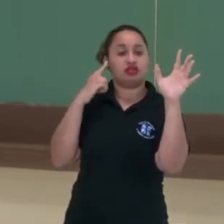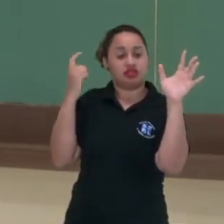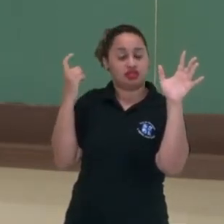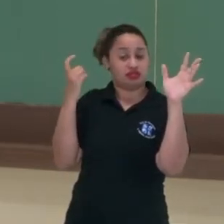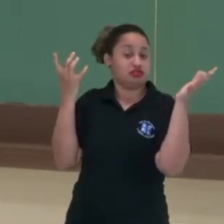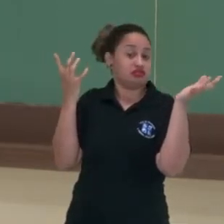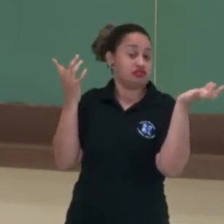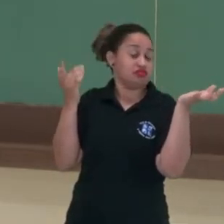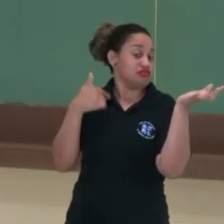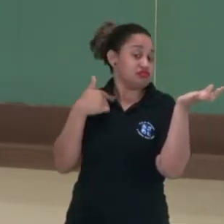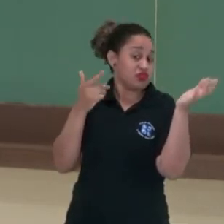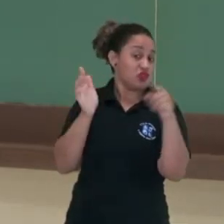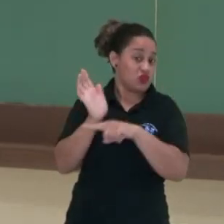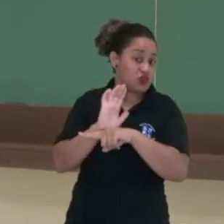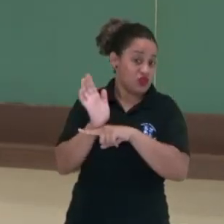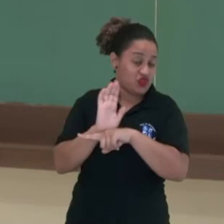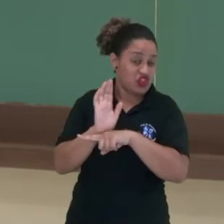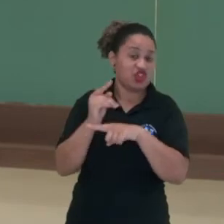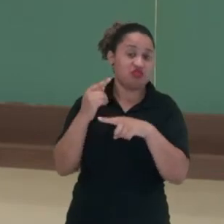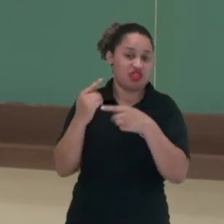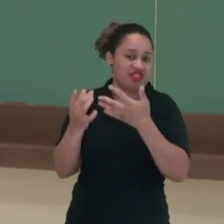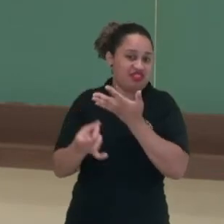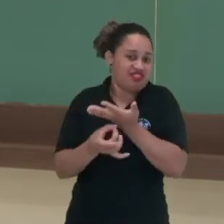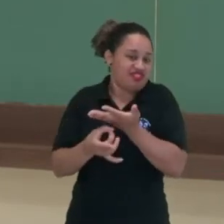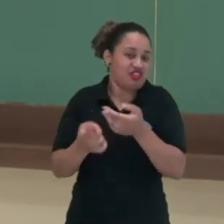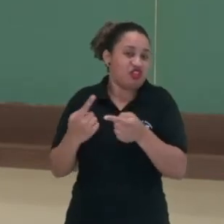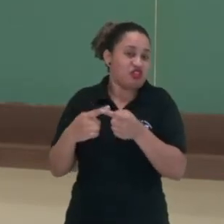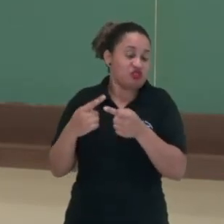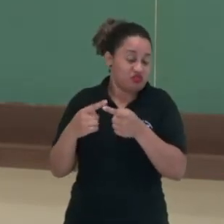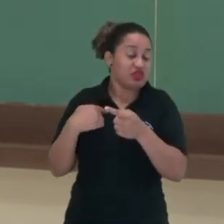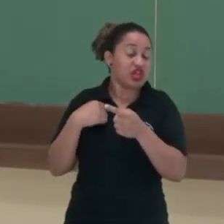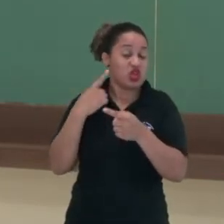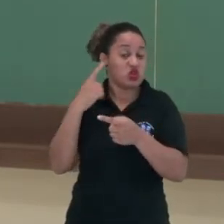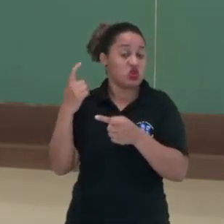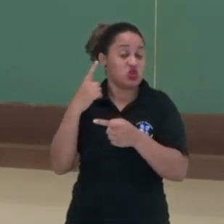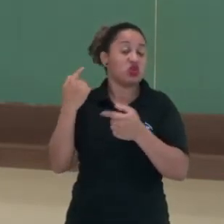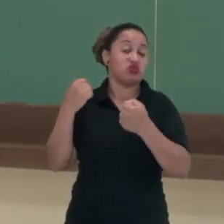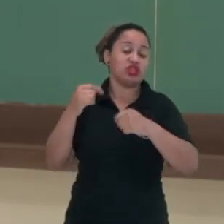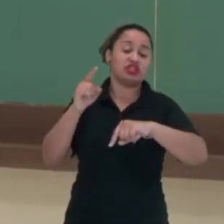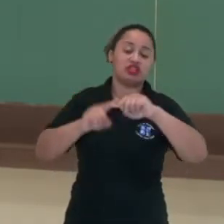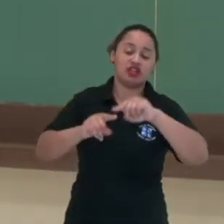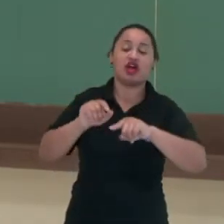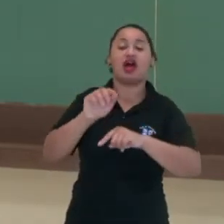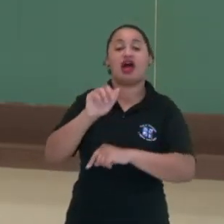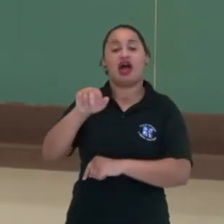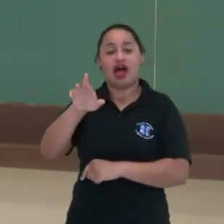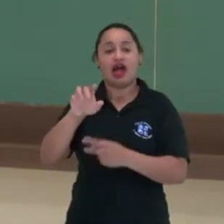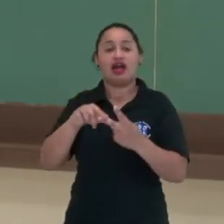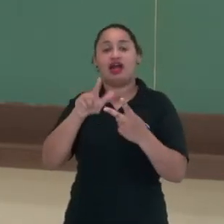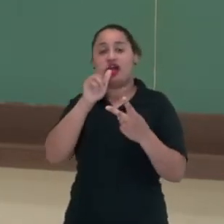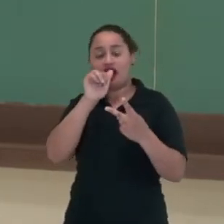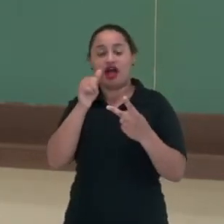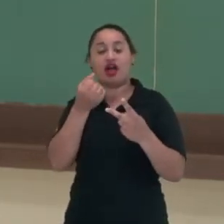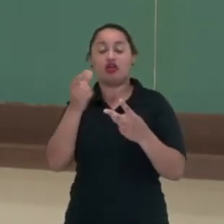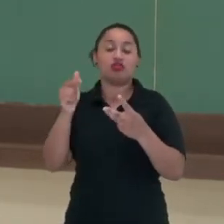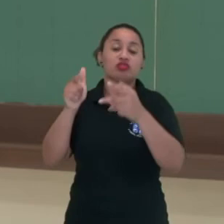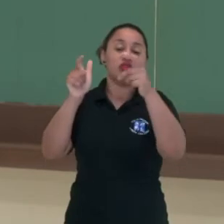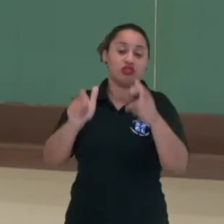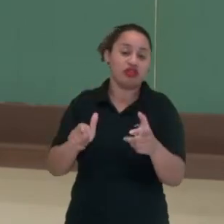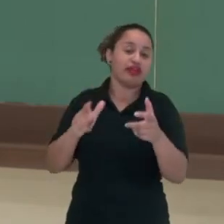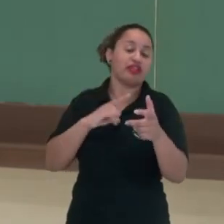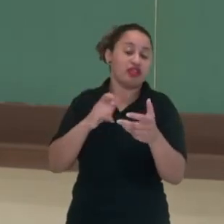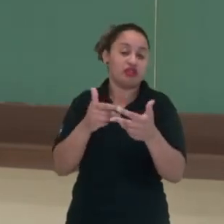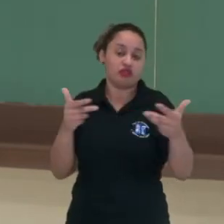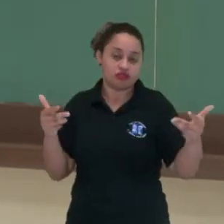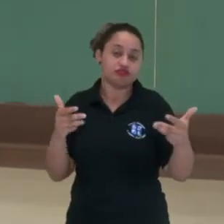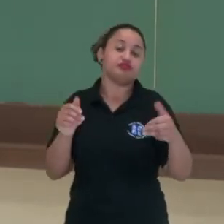ficção científica. O som, ele precisa de um meio material. Pode ser ar, água ou qualquer outro espaço. Então,